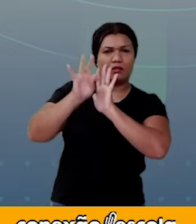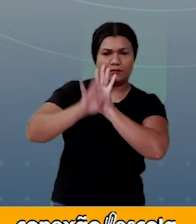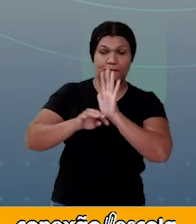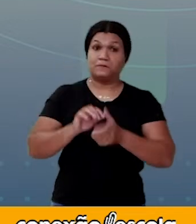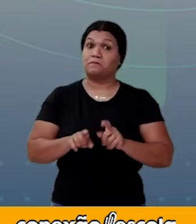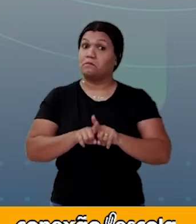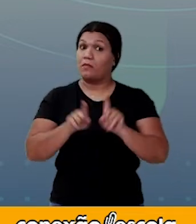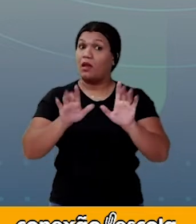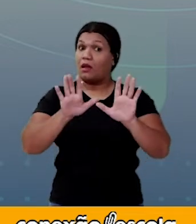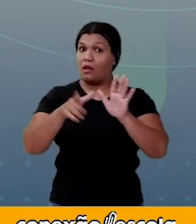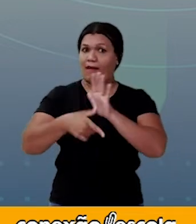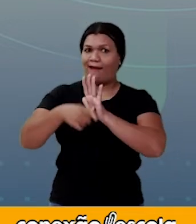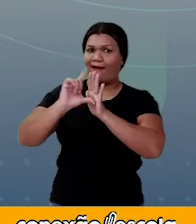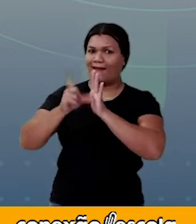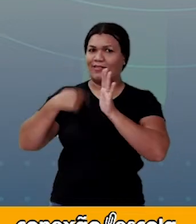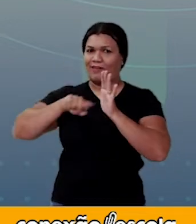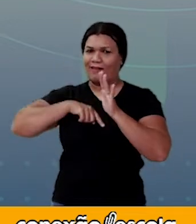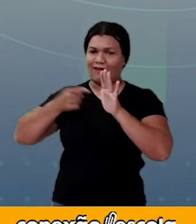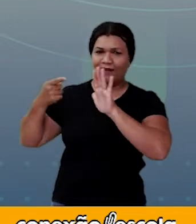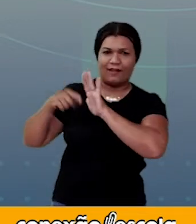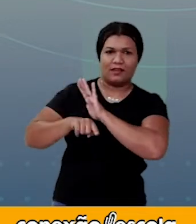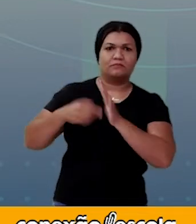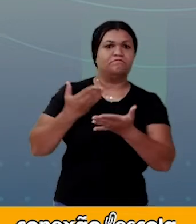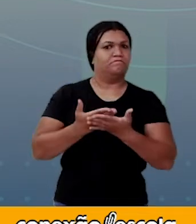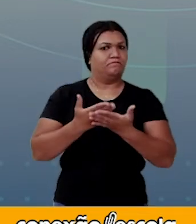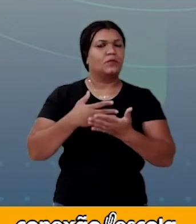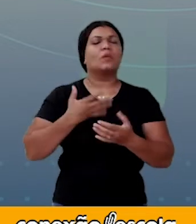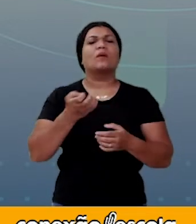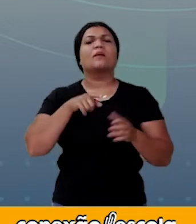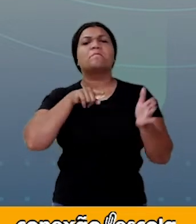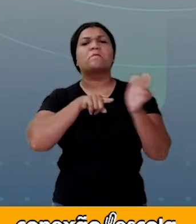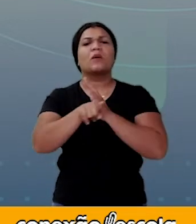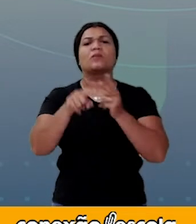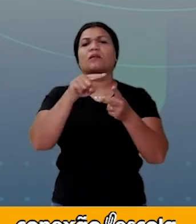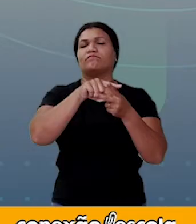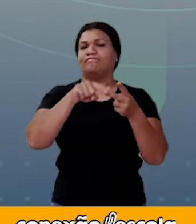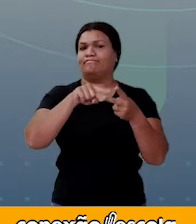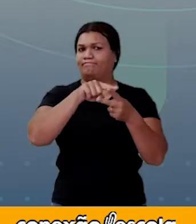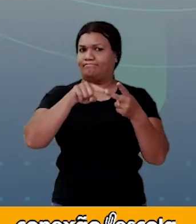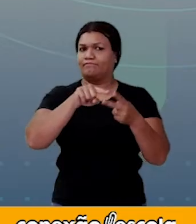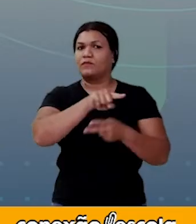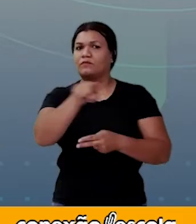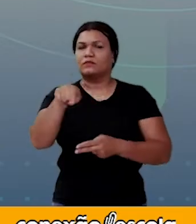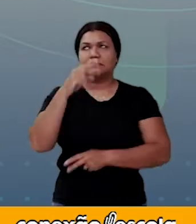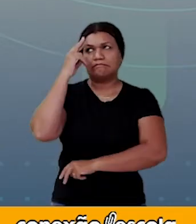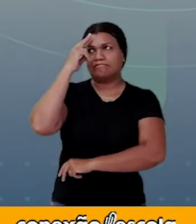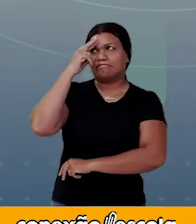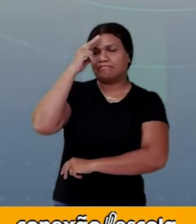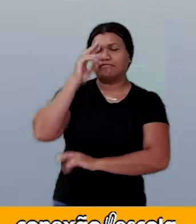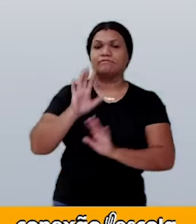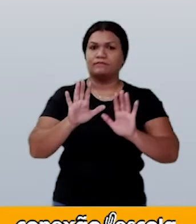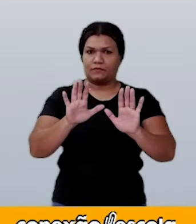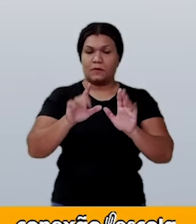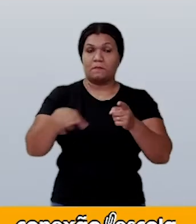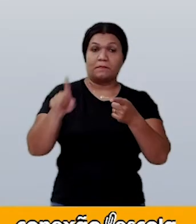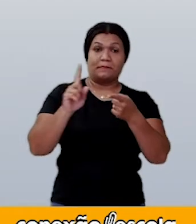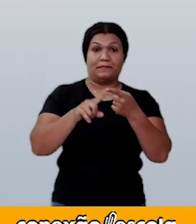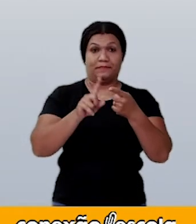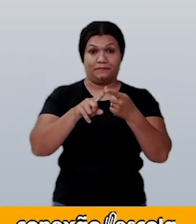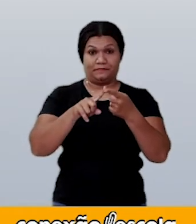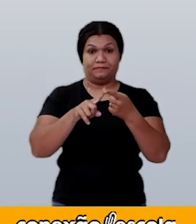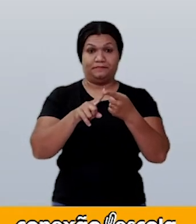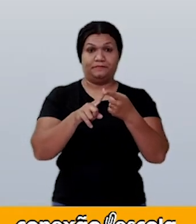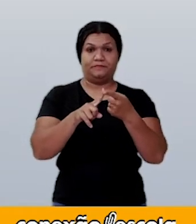nós aprofundarmos nesse estudo, quero te fazer duas perguntinhas para você refletir. A primeira delas